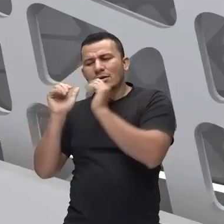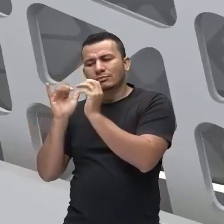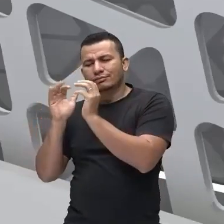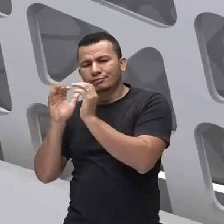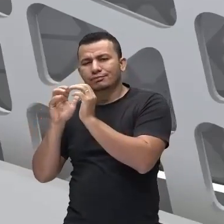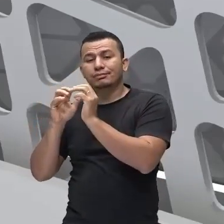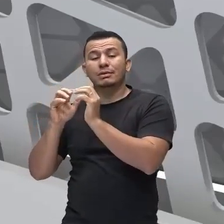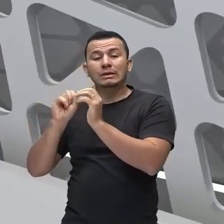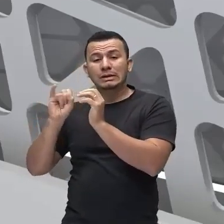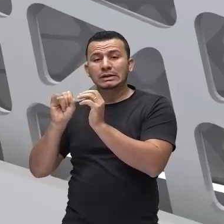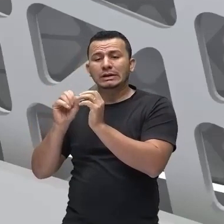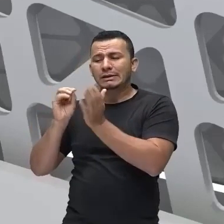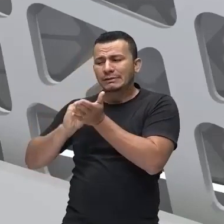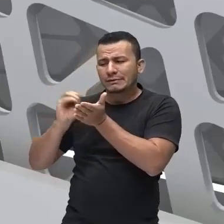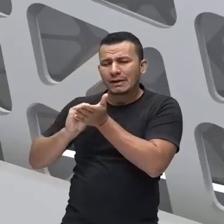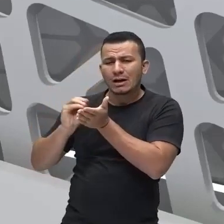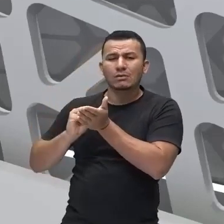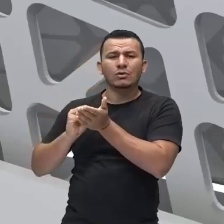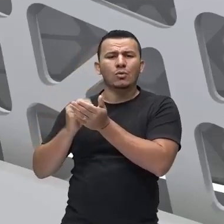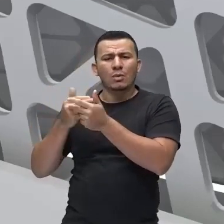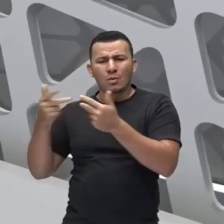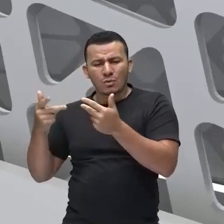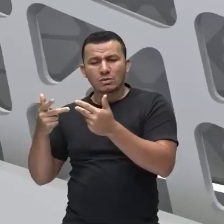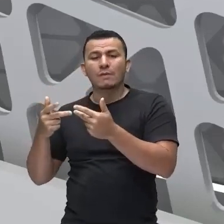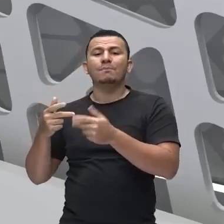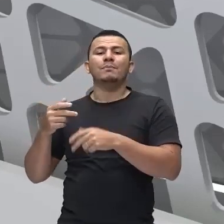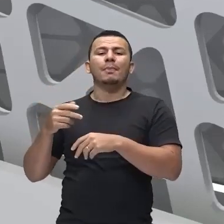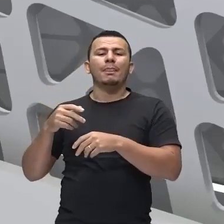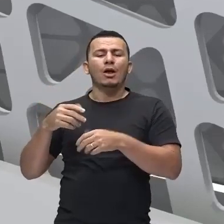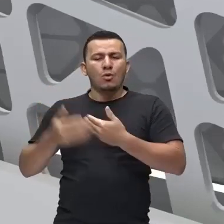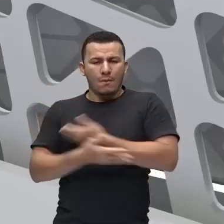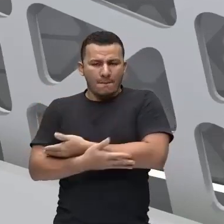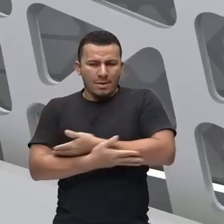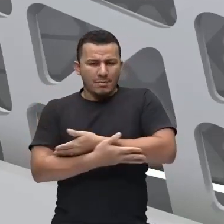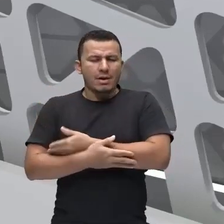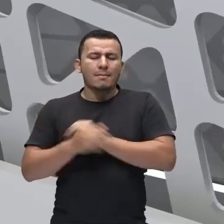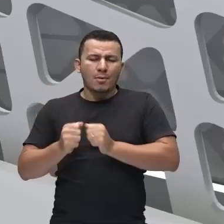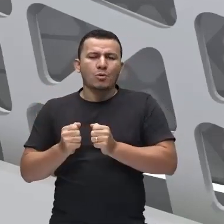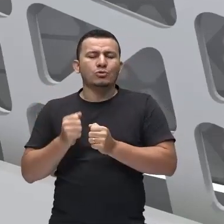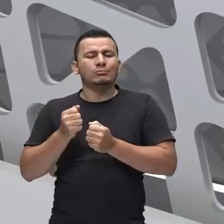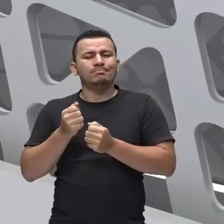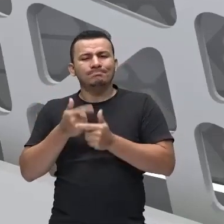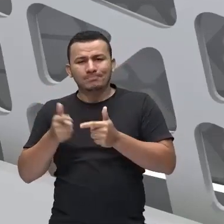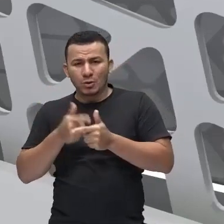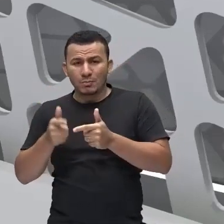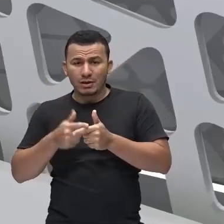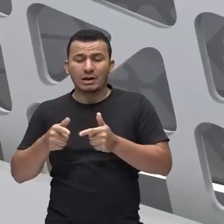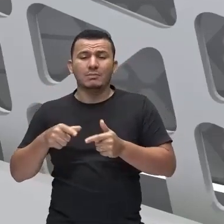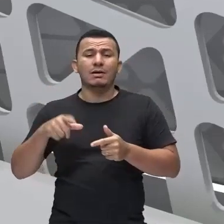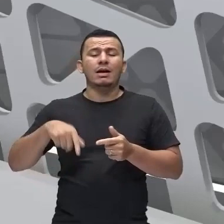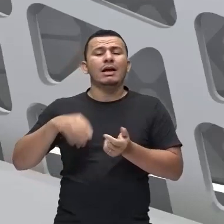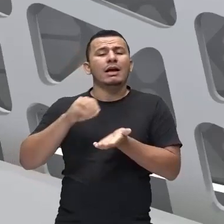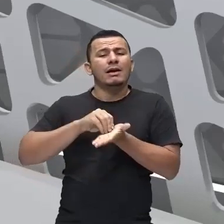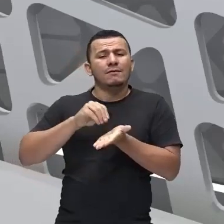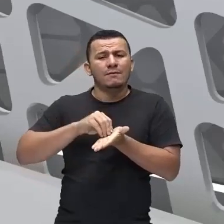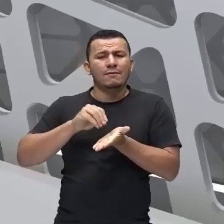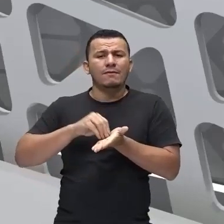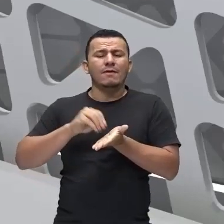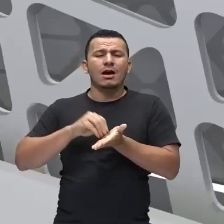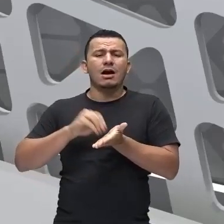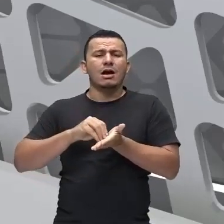ele pode ter como consequência a anencefalia, ou seja, uma ausência de uma parte